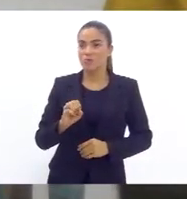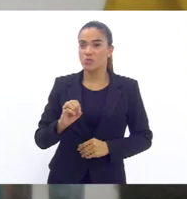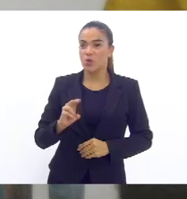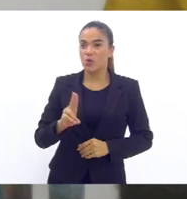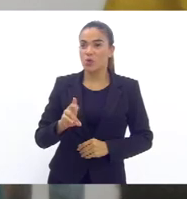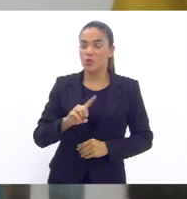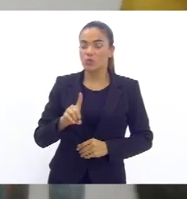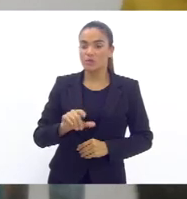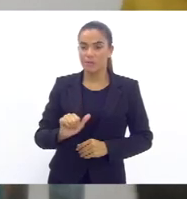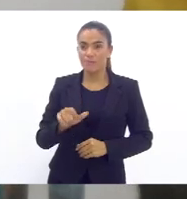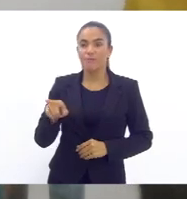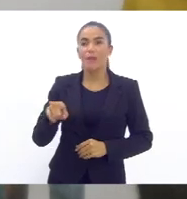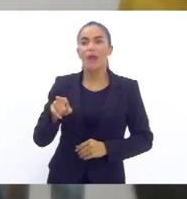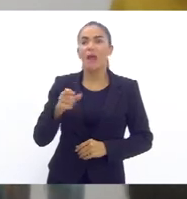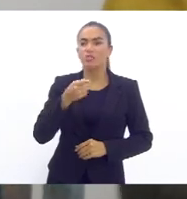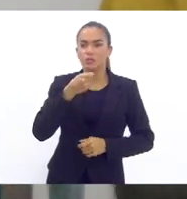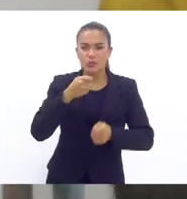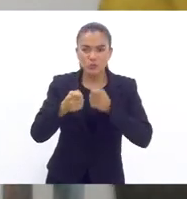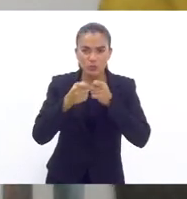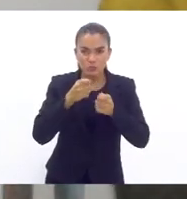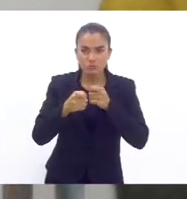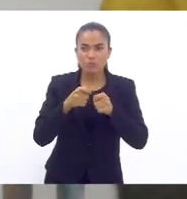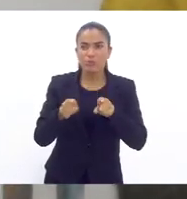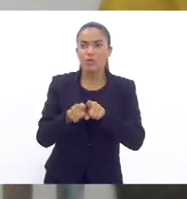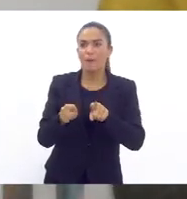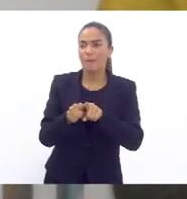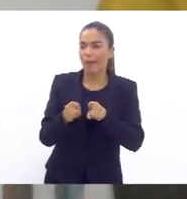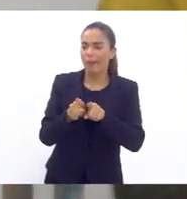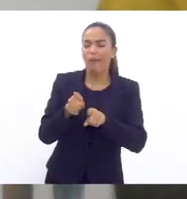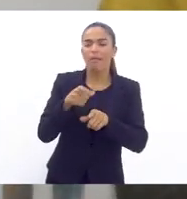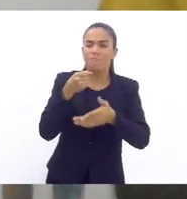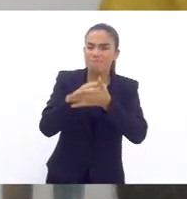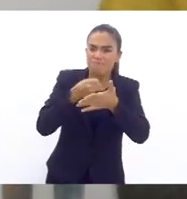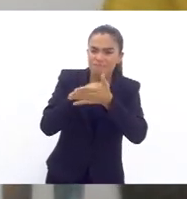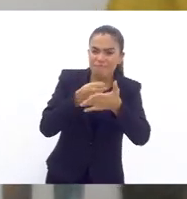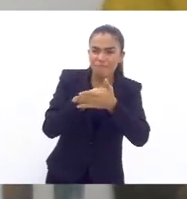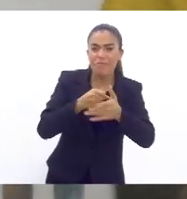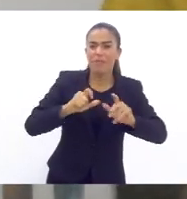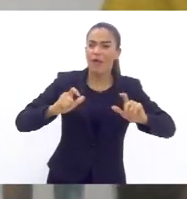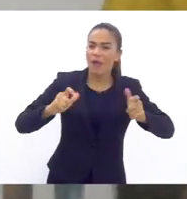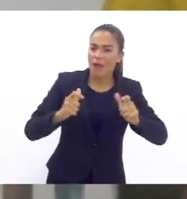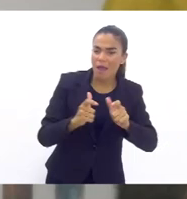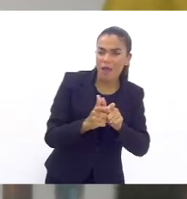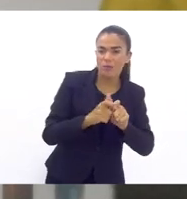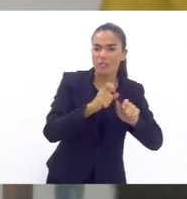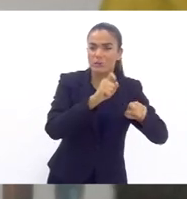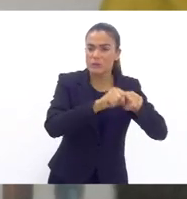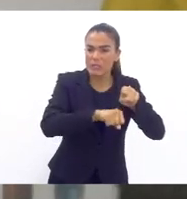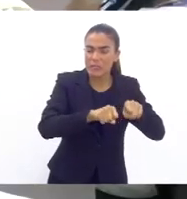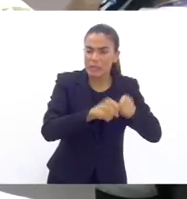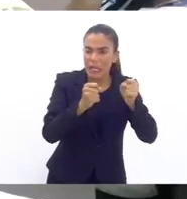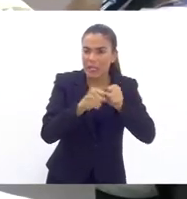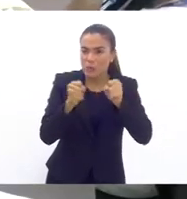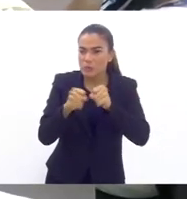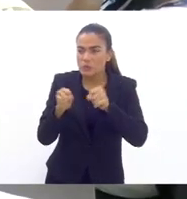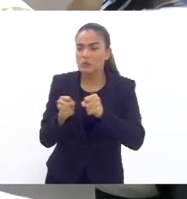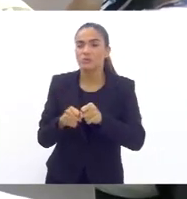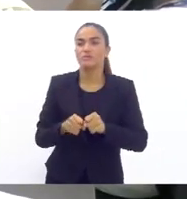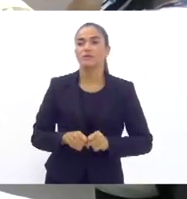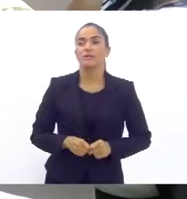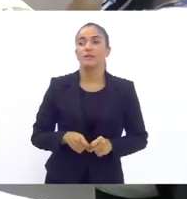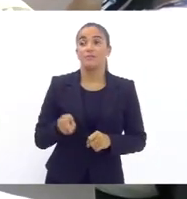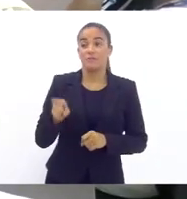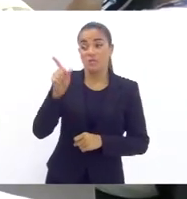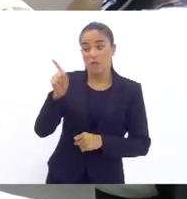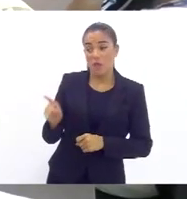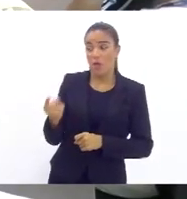mobilizador Associação Brasileira de redução de danos vamos lá palavra é sua meu companheiro e Aliás você deve